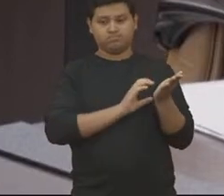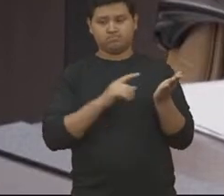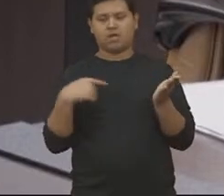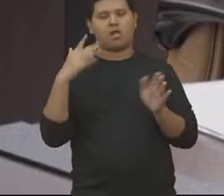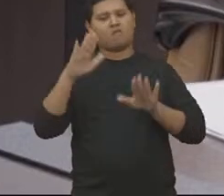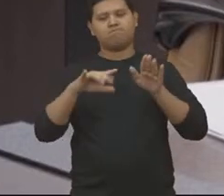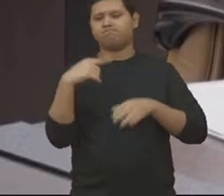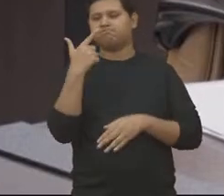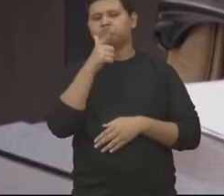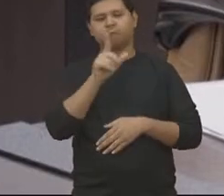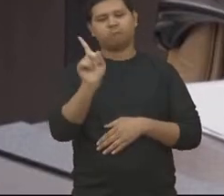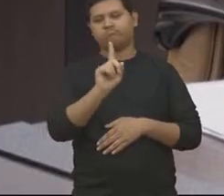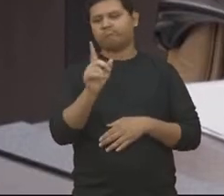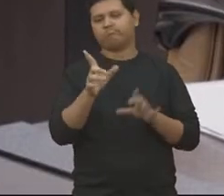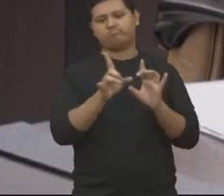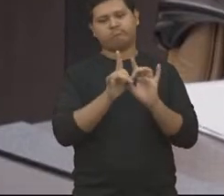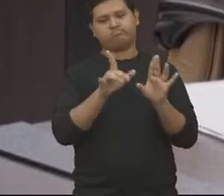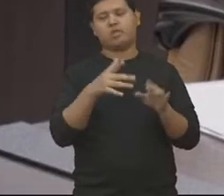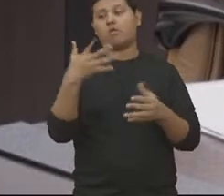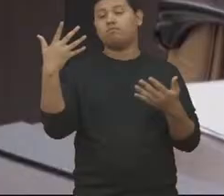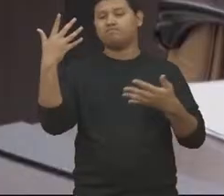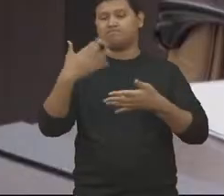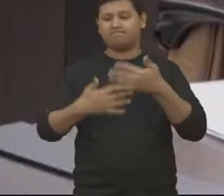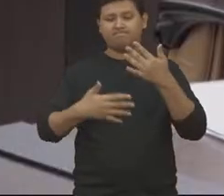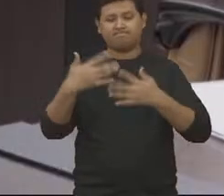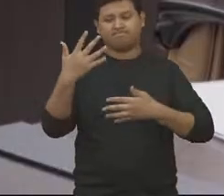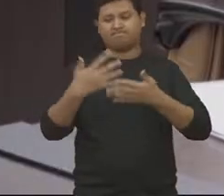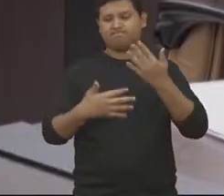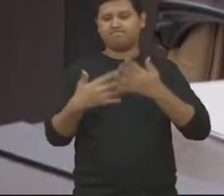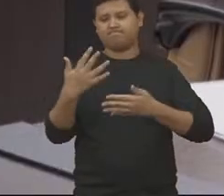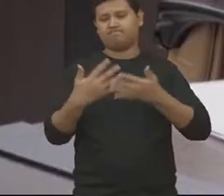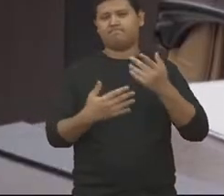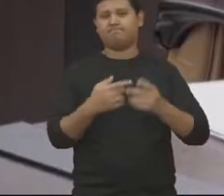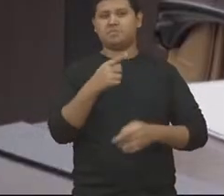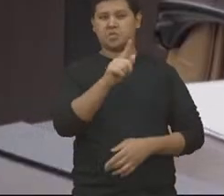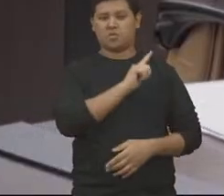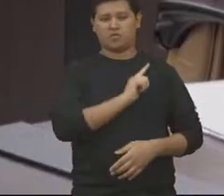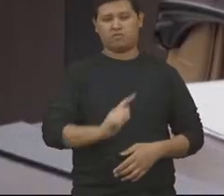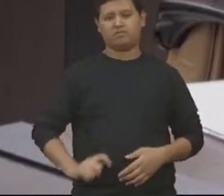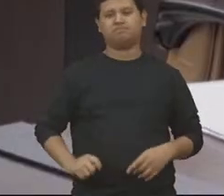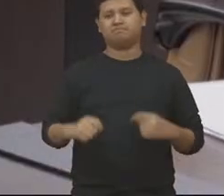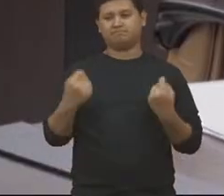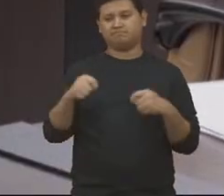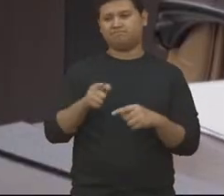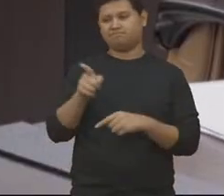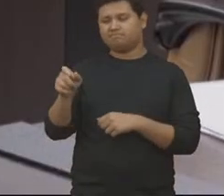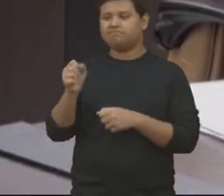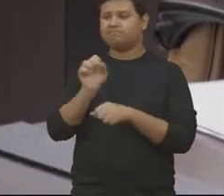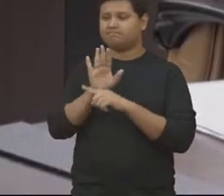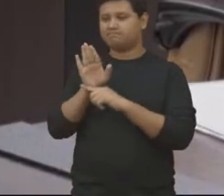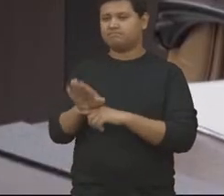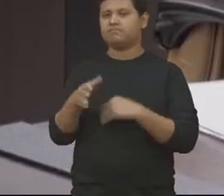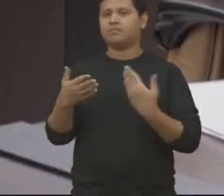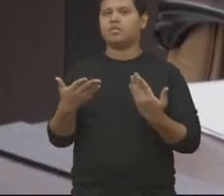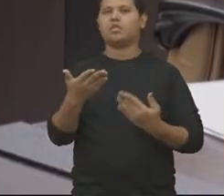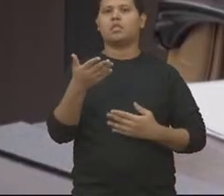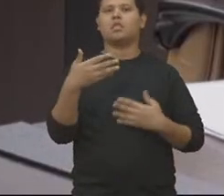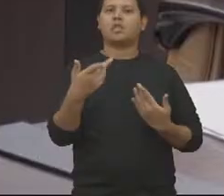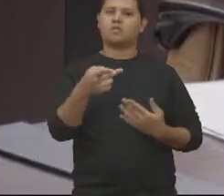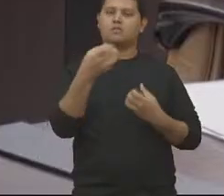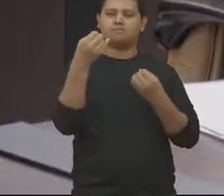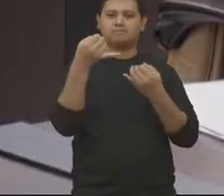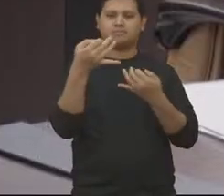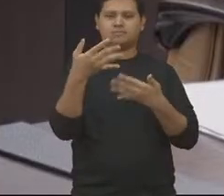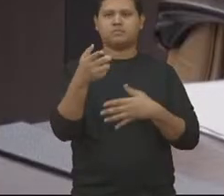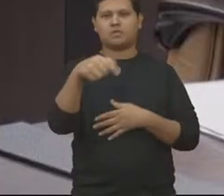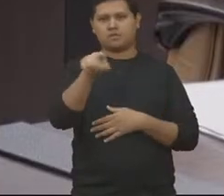gente não consegue essa liberação e isso acaba atrapalhando e o governo tendo que colocar a obra para valer aqui no município. Então, eu só queria deixar isso